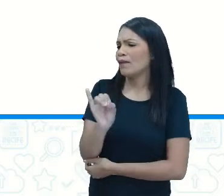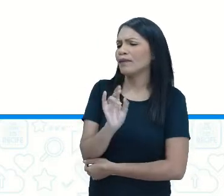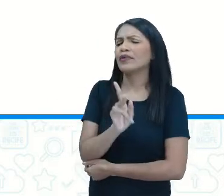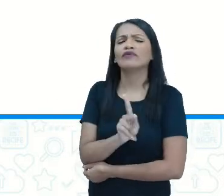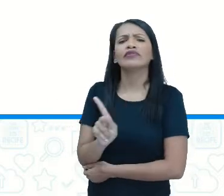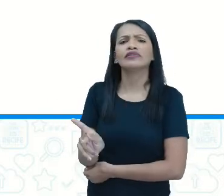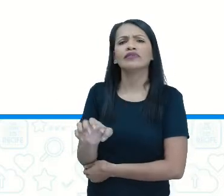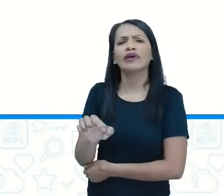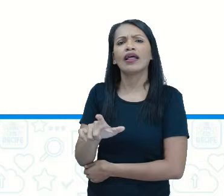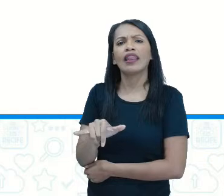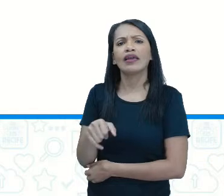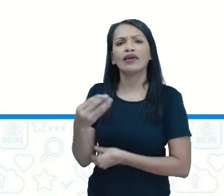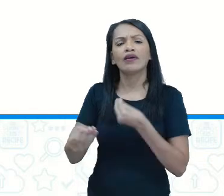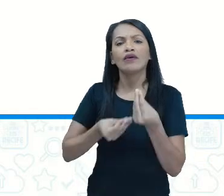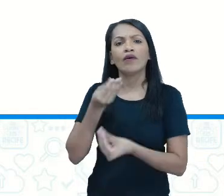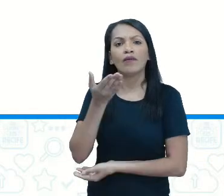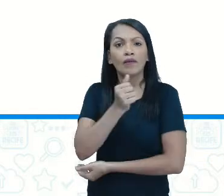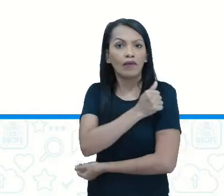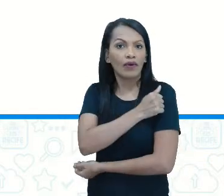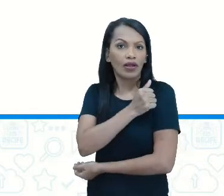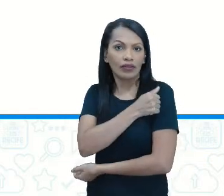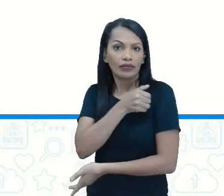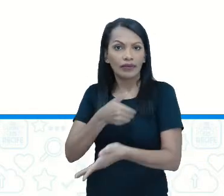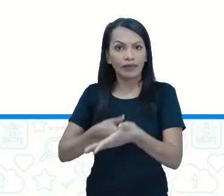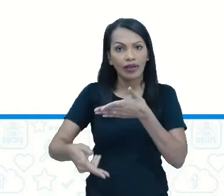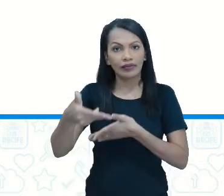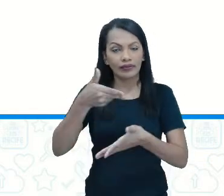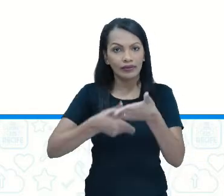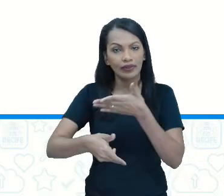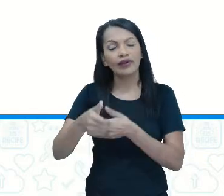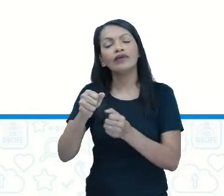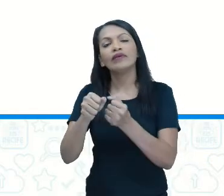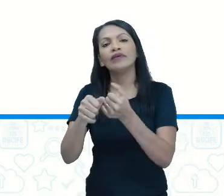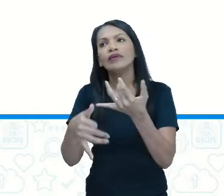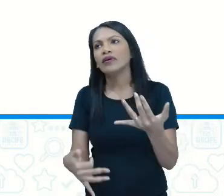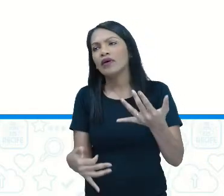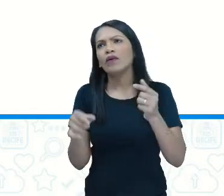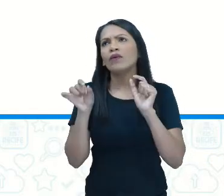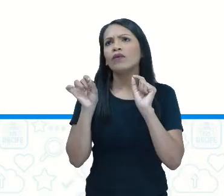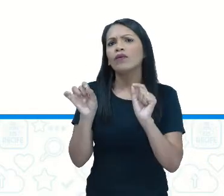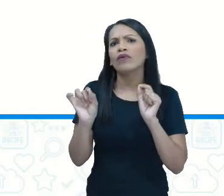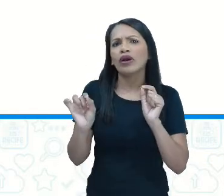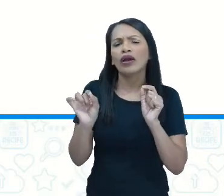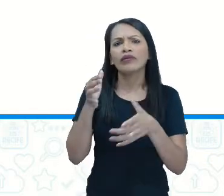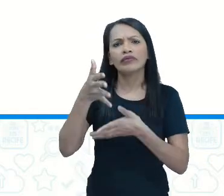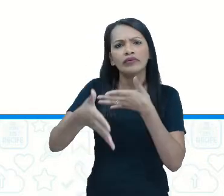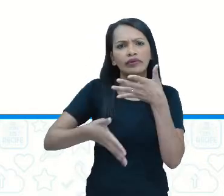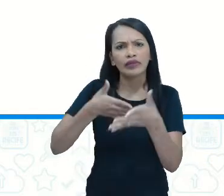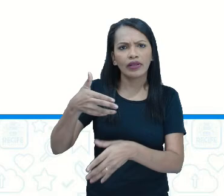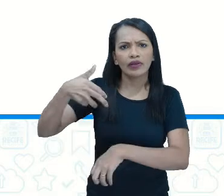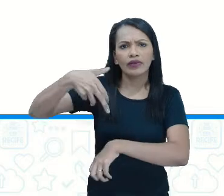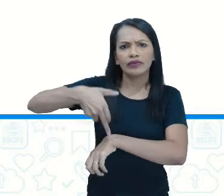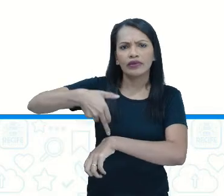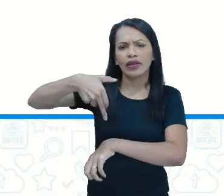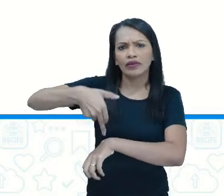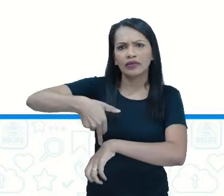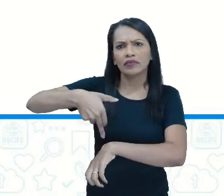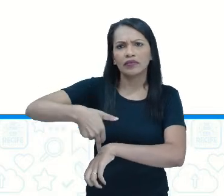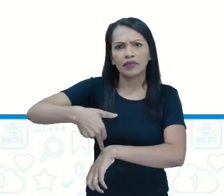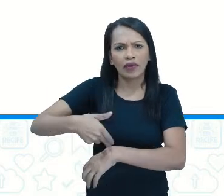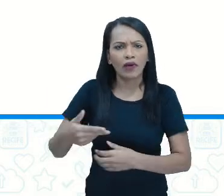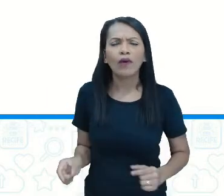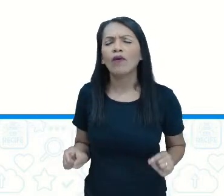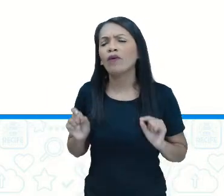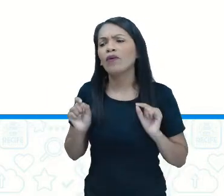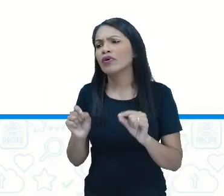que estão os nossos alunos no chat? Falaram alguma coisa sobre o Saci Pererê? O que a